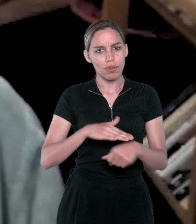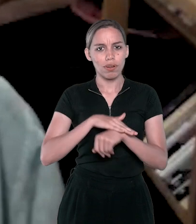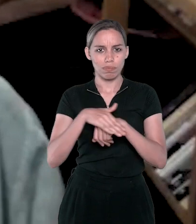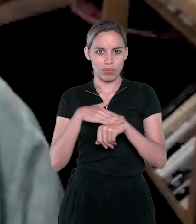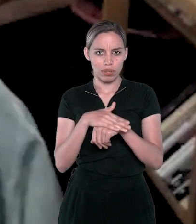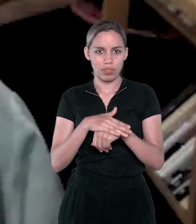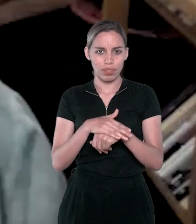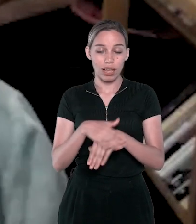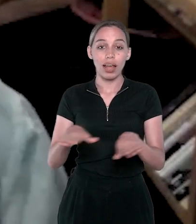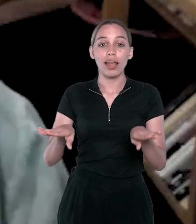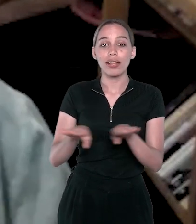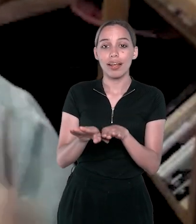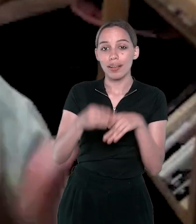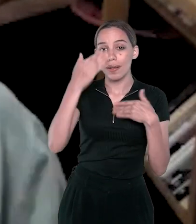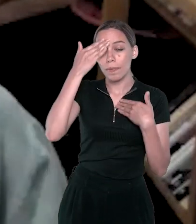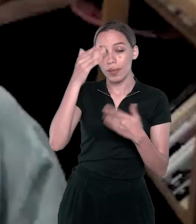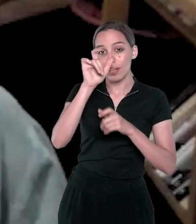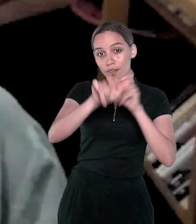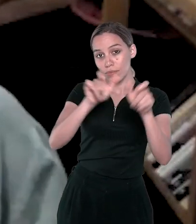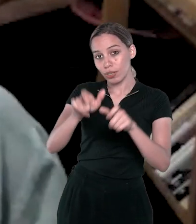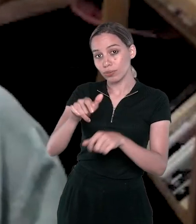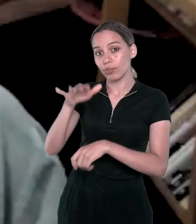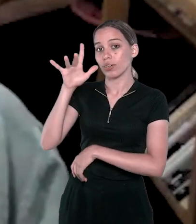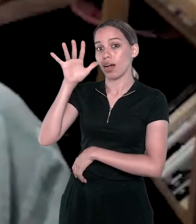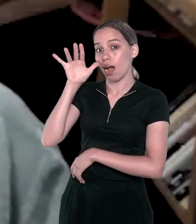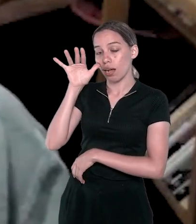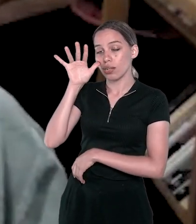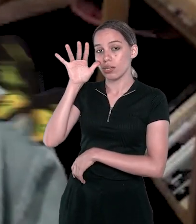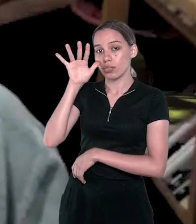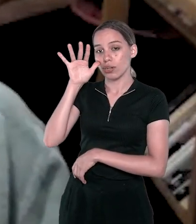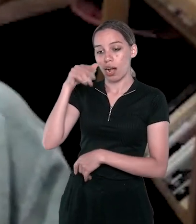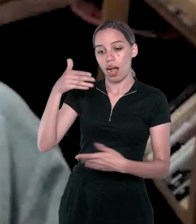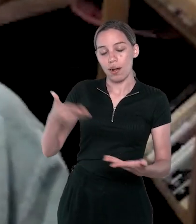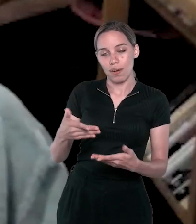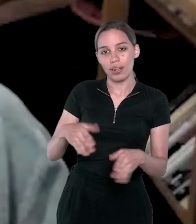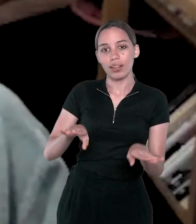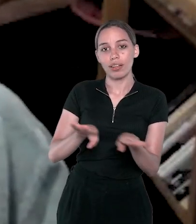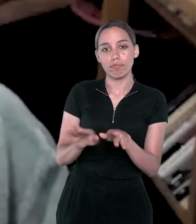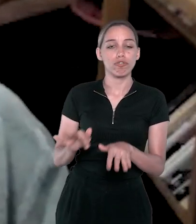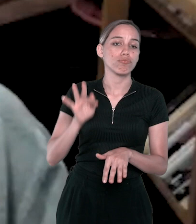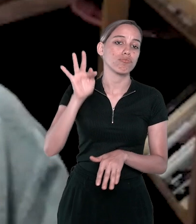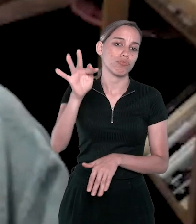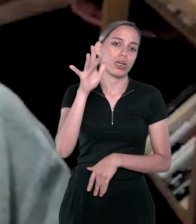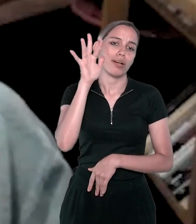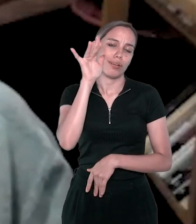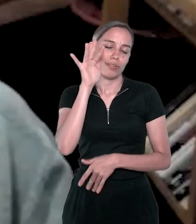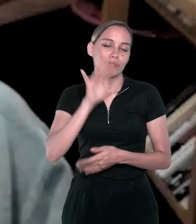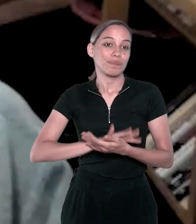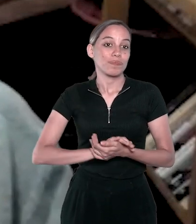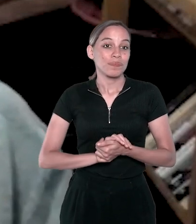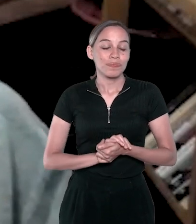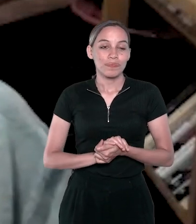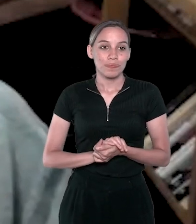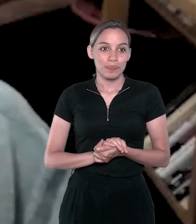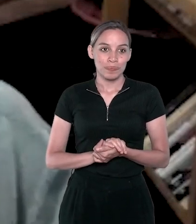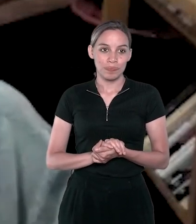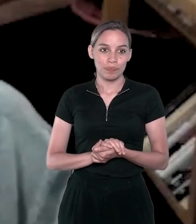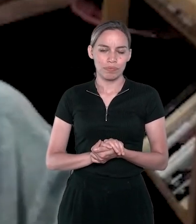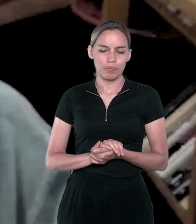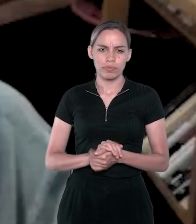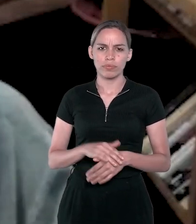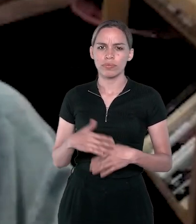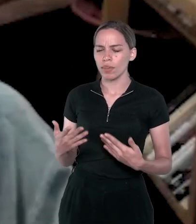cabelos grisalhos e sem barba. Sérgio usa um óculos de hastes pretas e veste uma blusa cinza. Ele está sentado em um